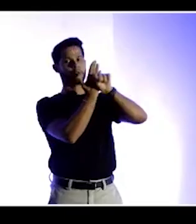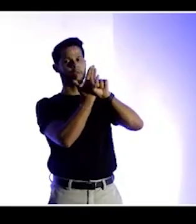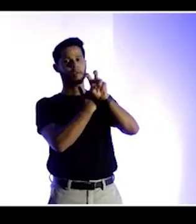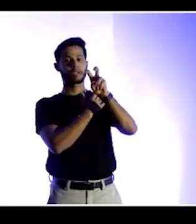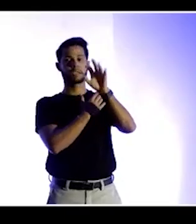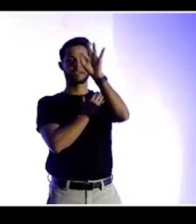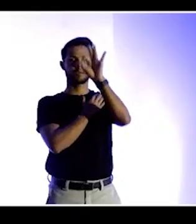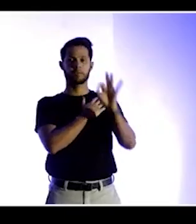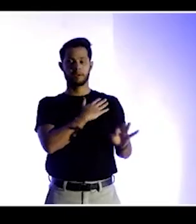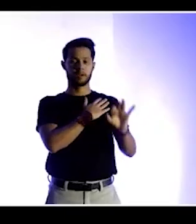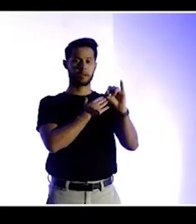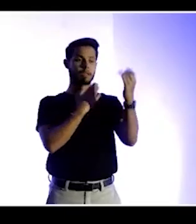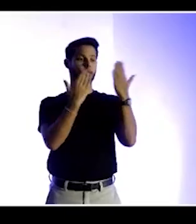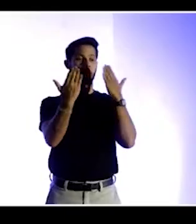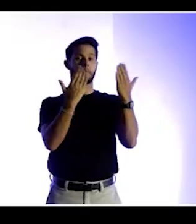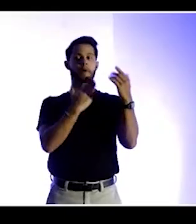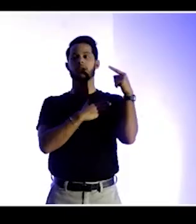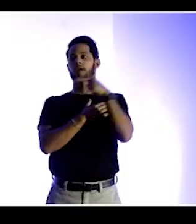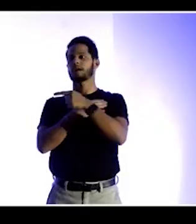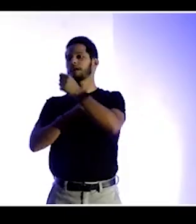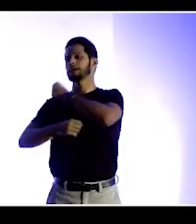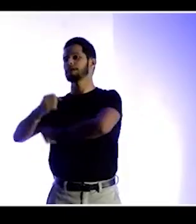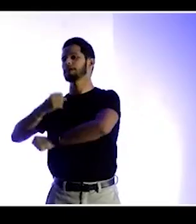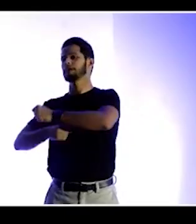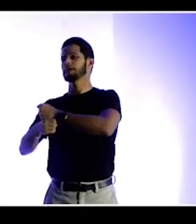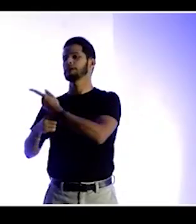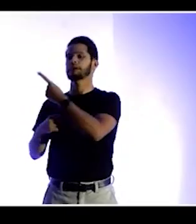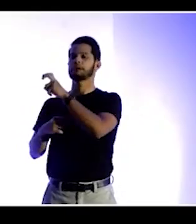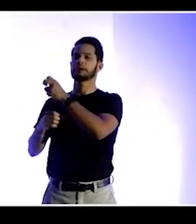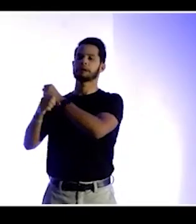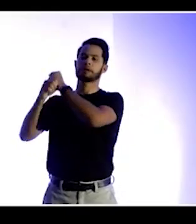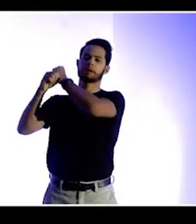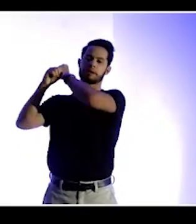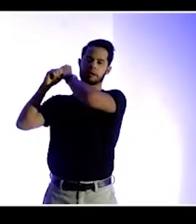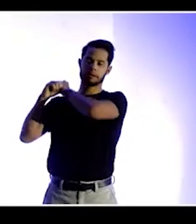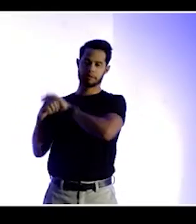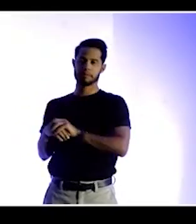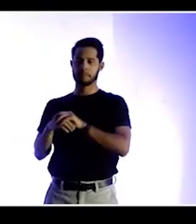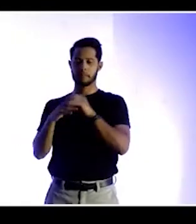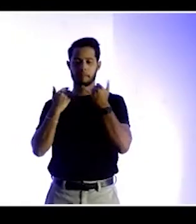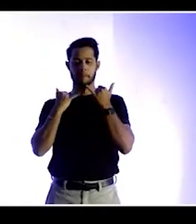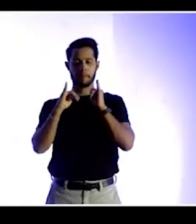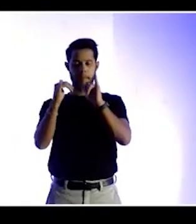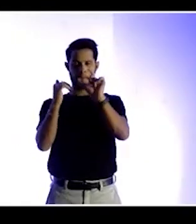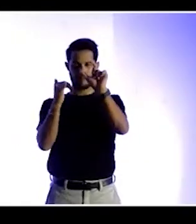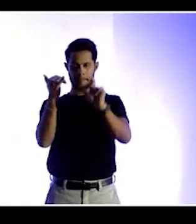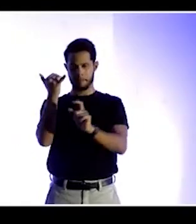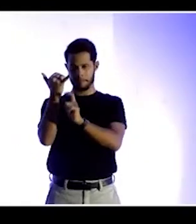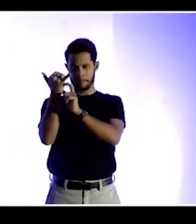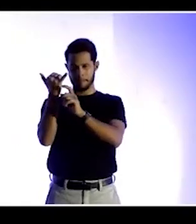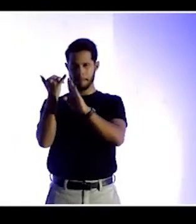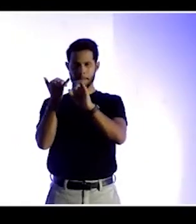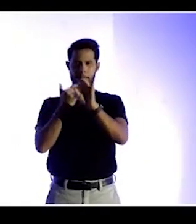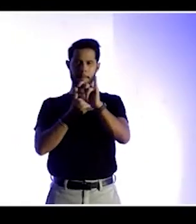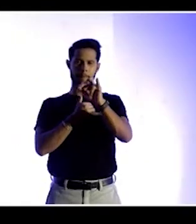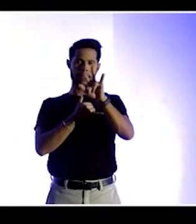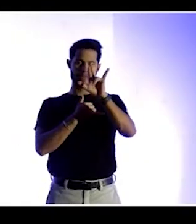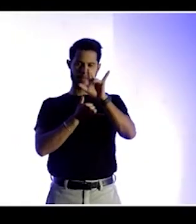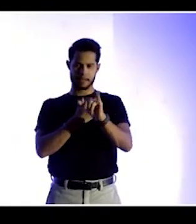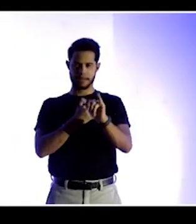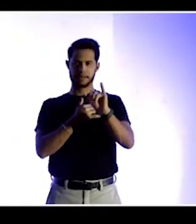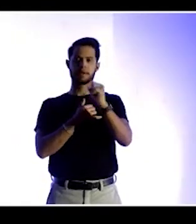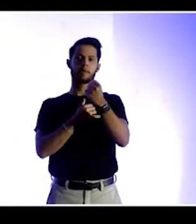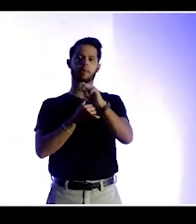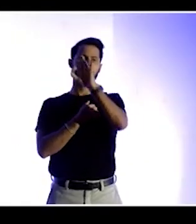que custava há 15 anos atrás. Bateria, 8% do que custava há 15 anos atrás.